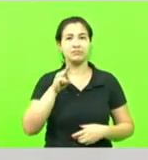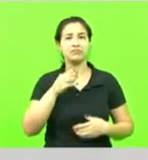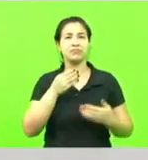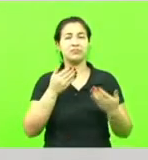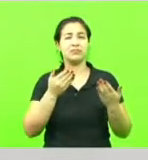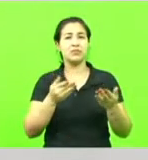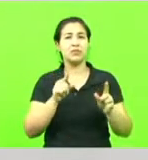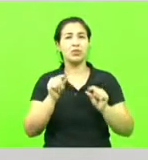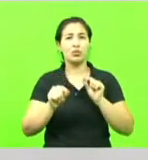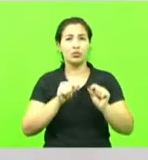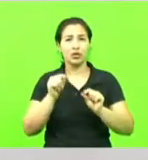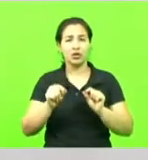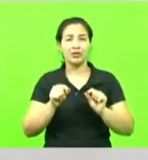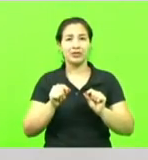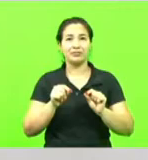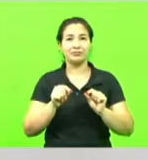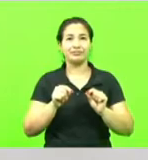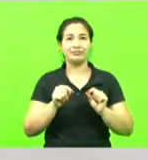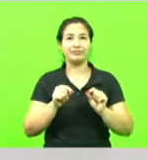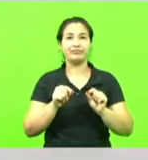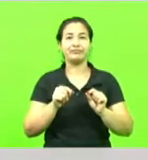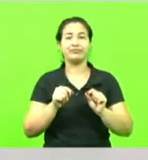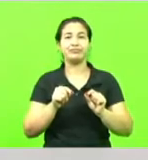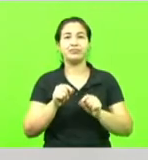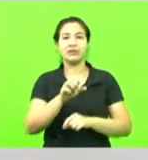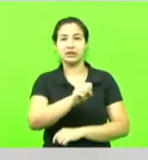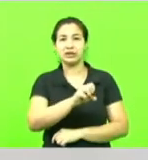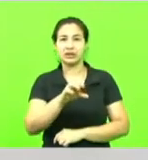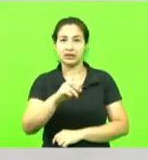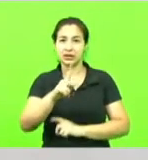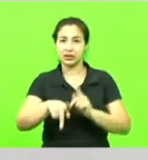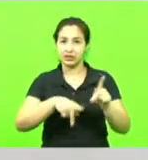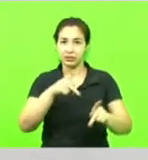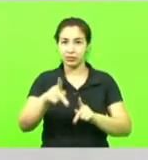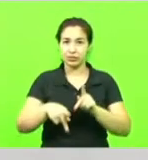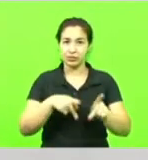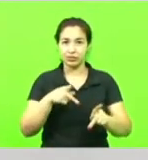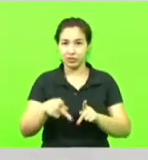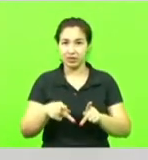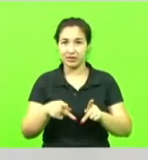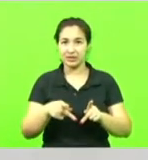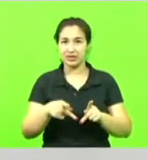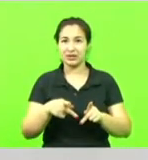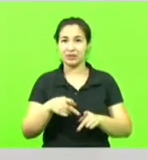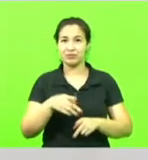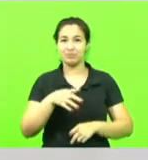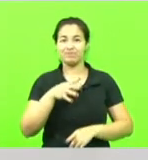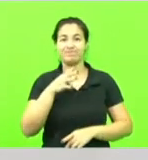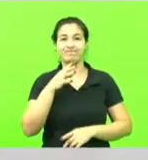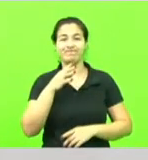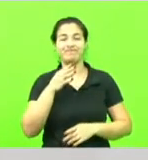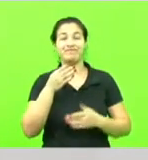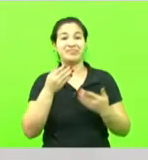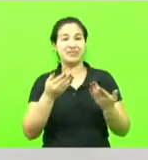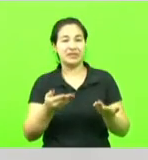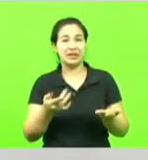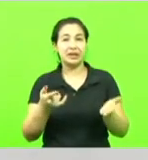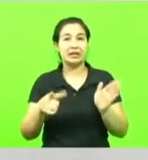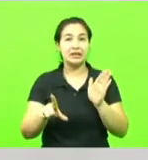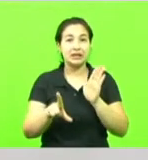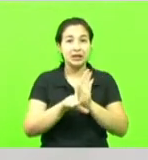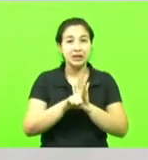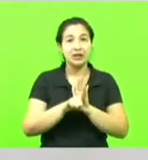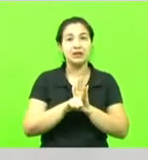certeiro no coração das famílias catarinenses. O desgraçado sancionou a